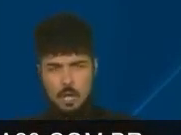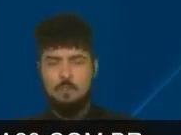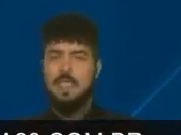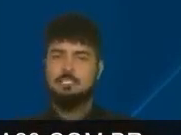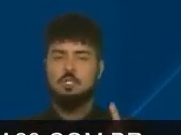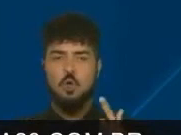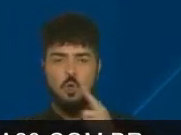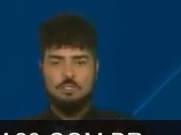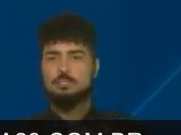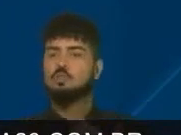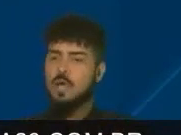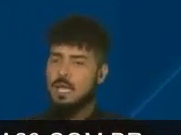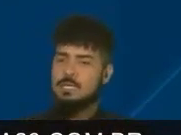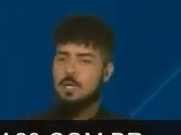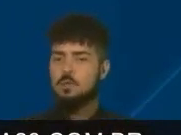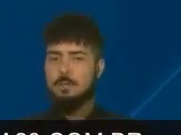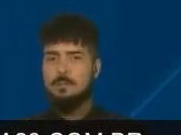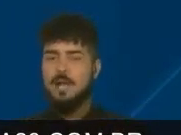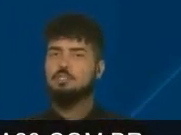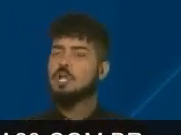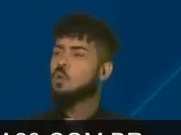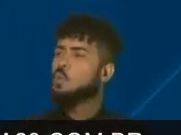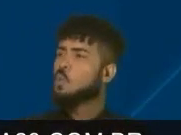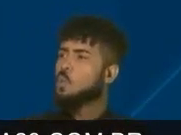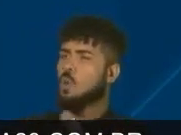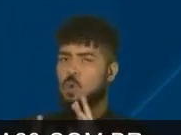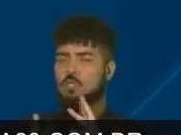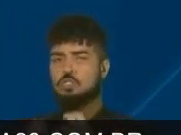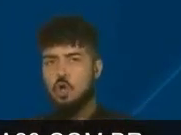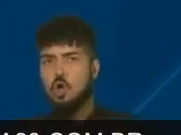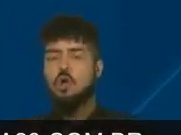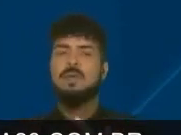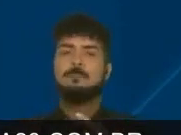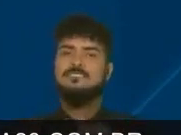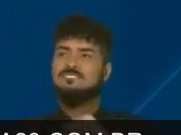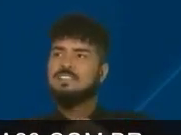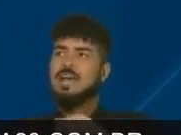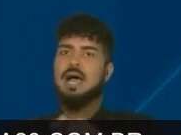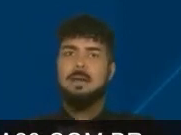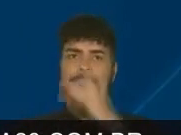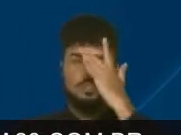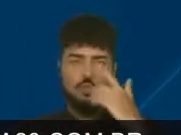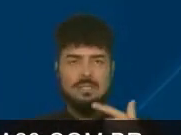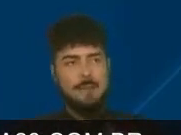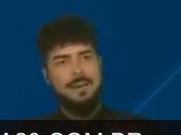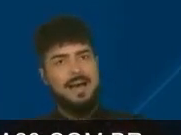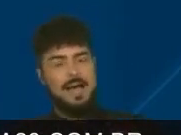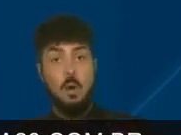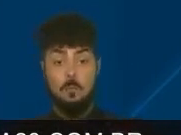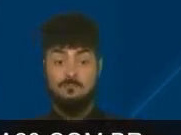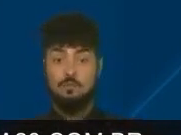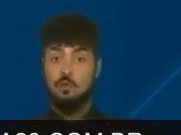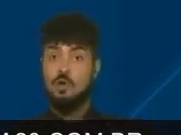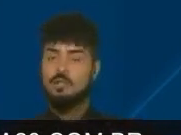trabalho de workshop, de treinamento, buscando essa profissionalização. E graças a Deus, hoje a